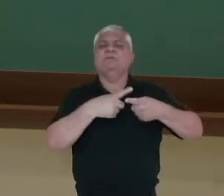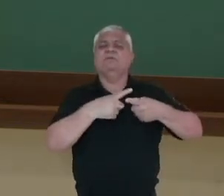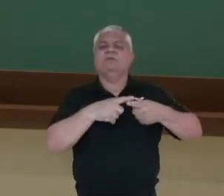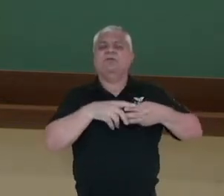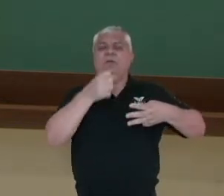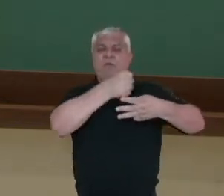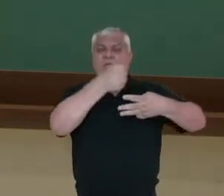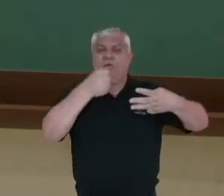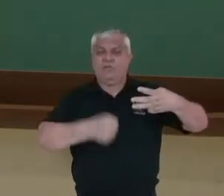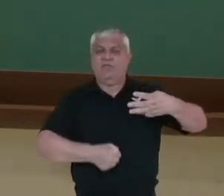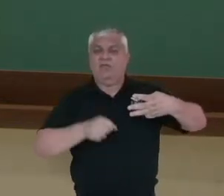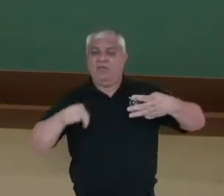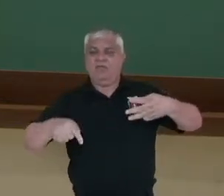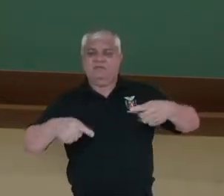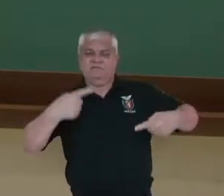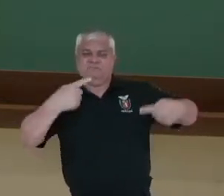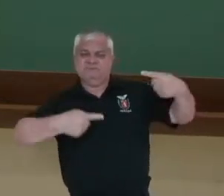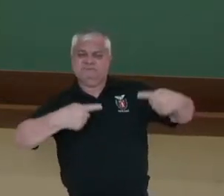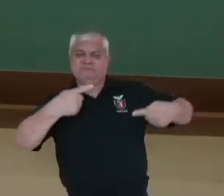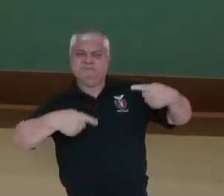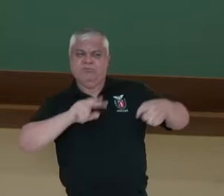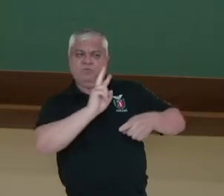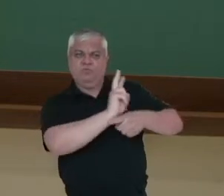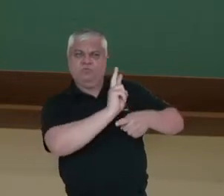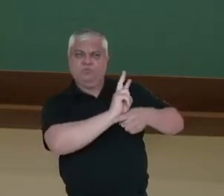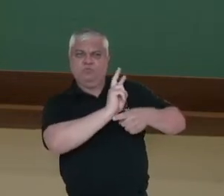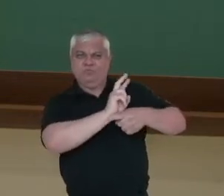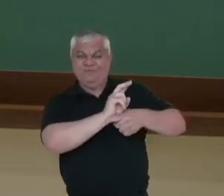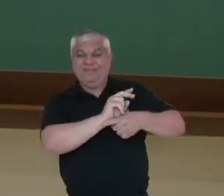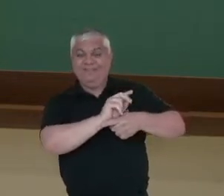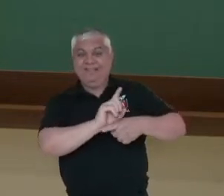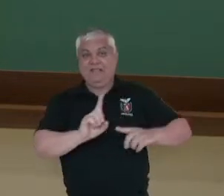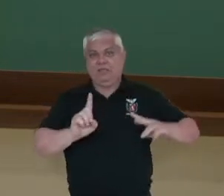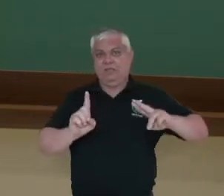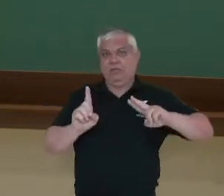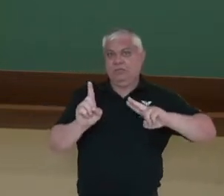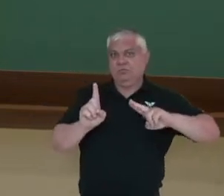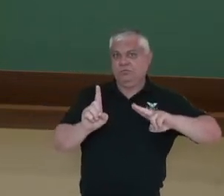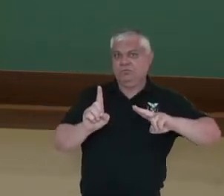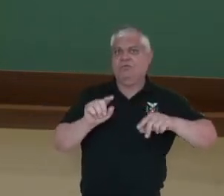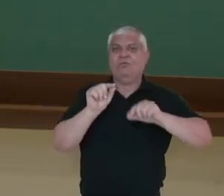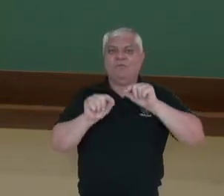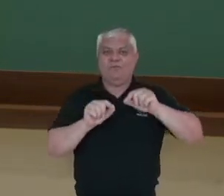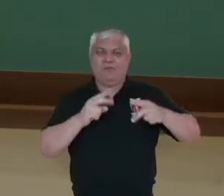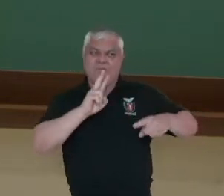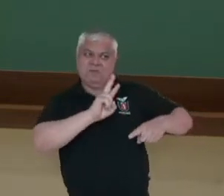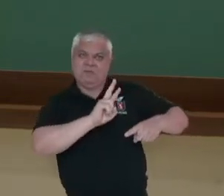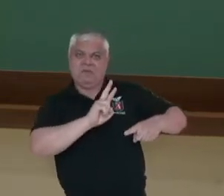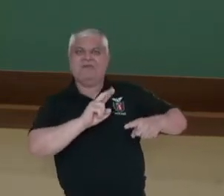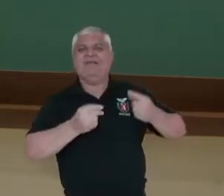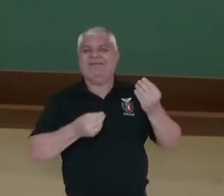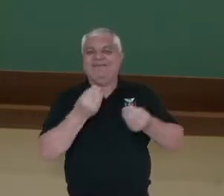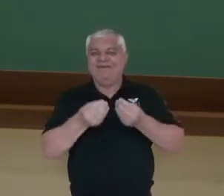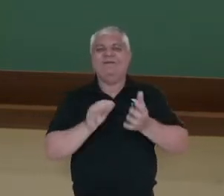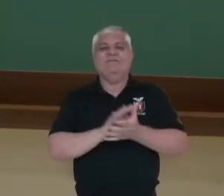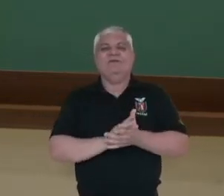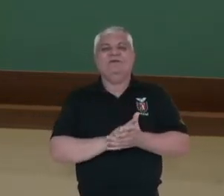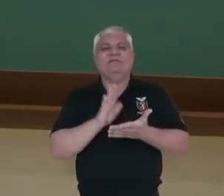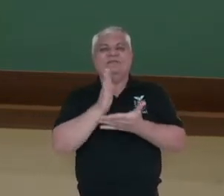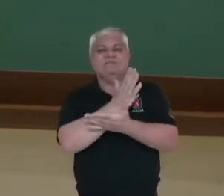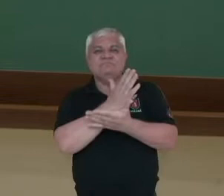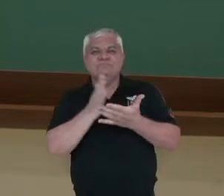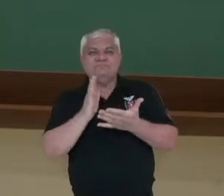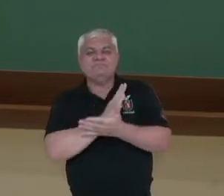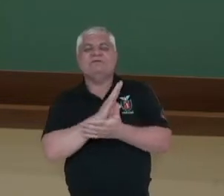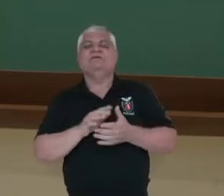freia o poder. Daí ele propõe essa divisão, se coloca contra a concentração de poder, os governos